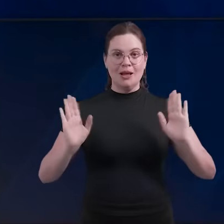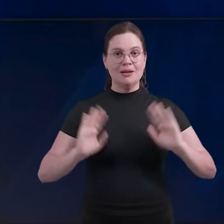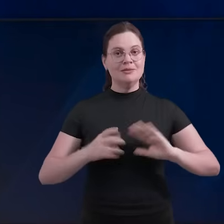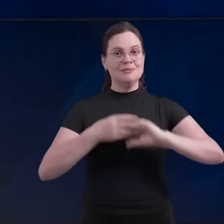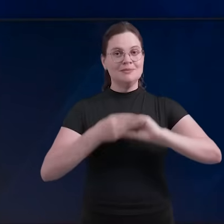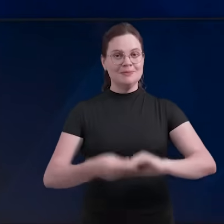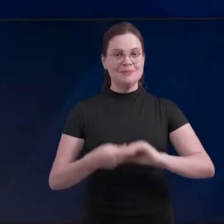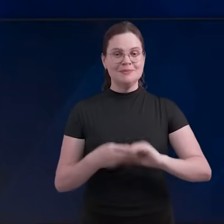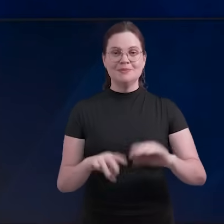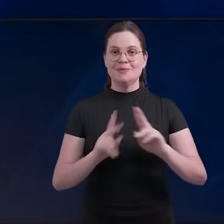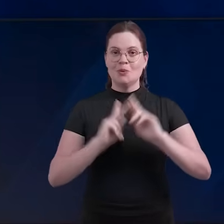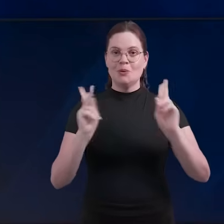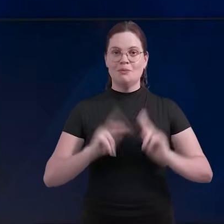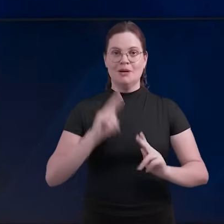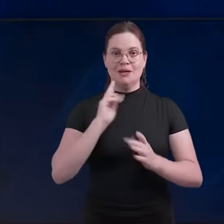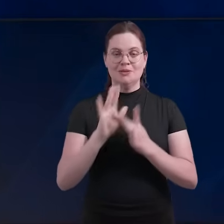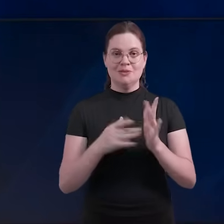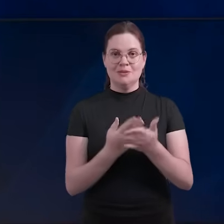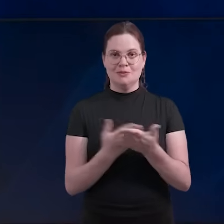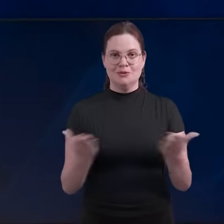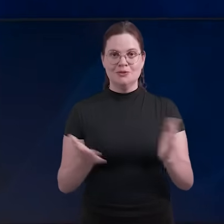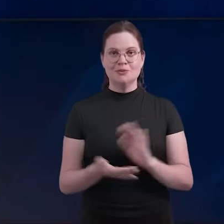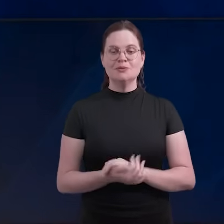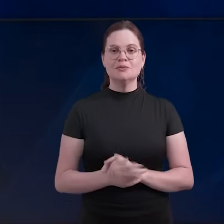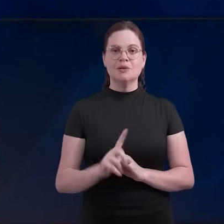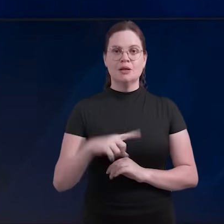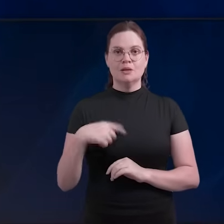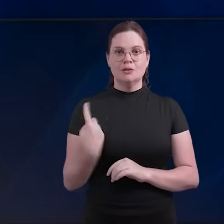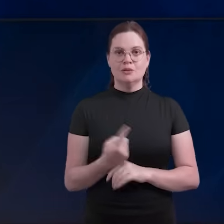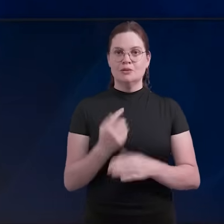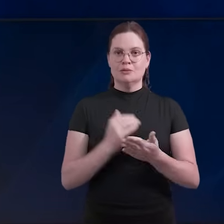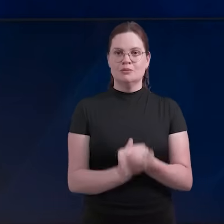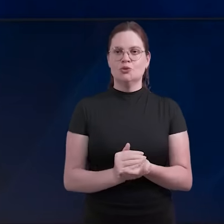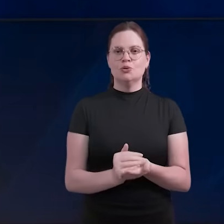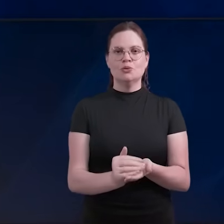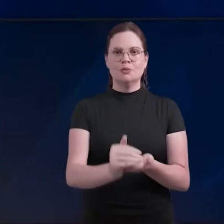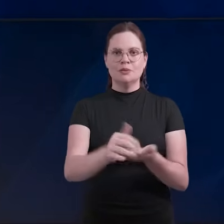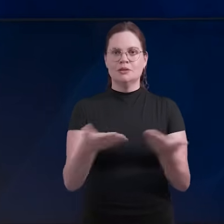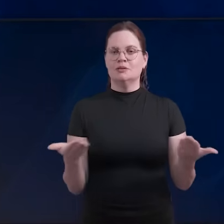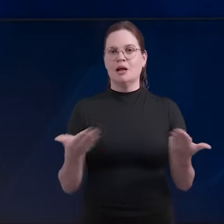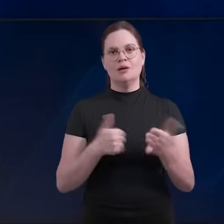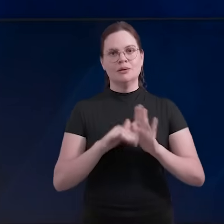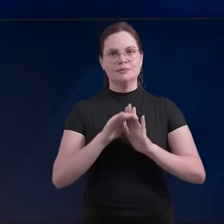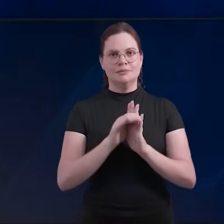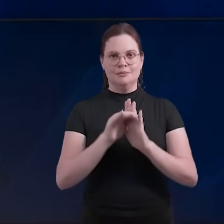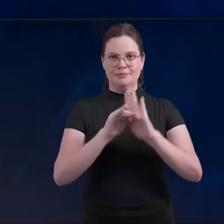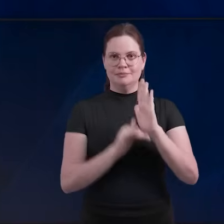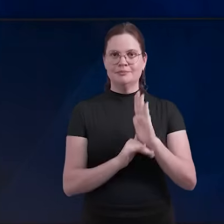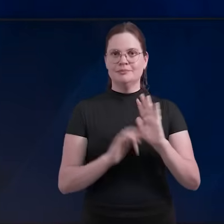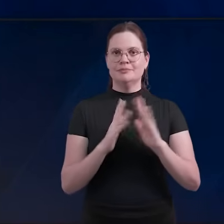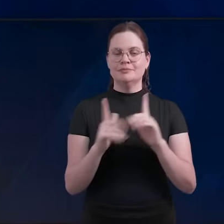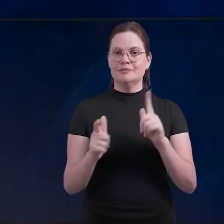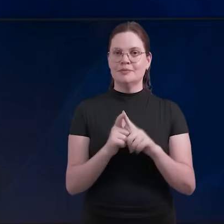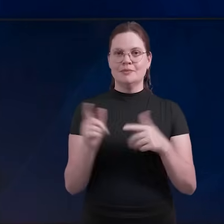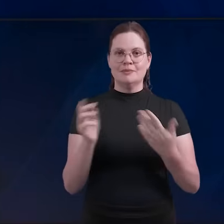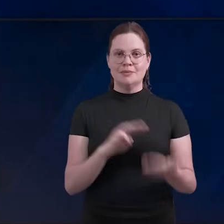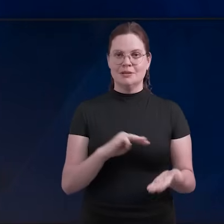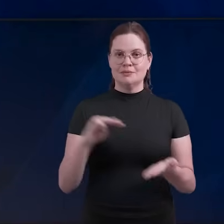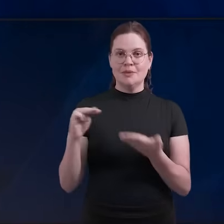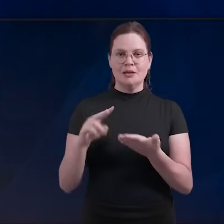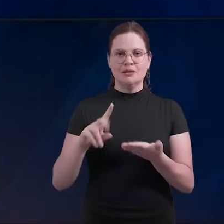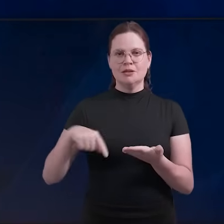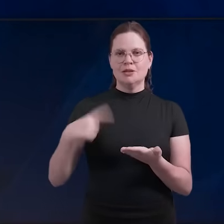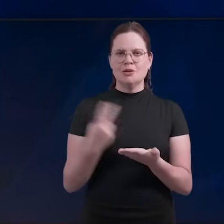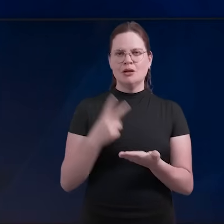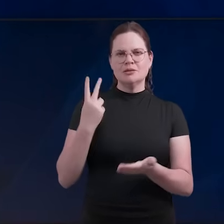eu saúdo todos com a paz do Senhor Jesus. Nós estamos aqui iniciando mais uma vez a programação da Igreja